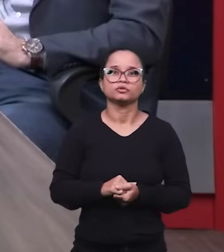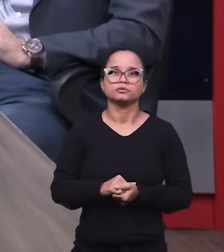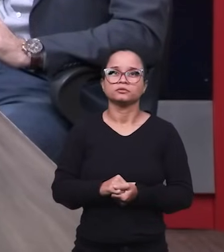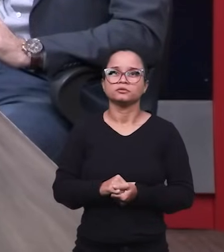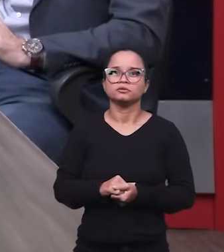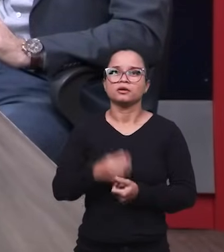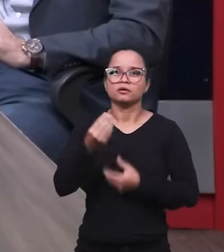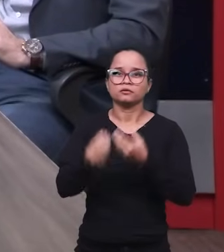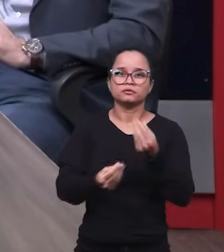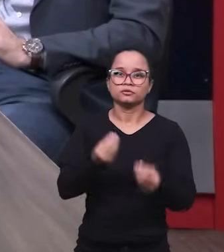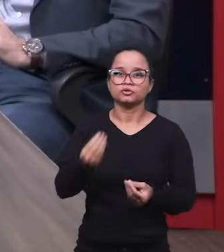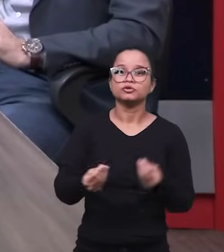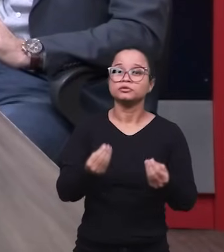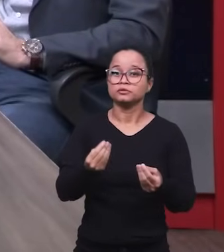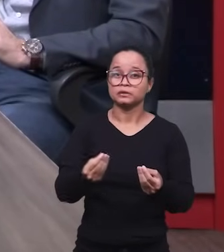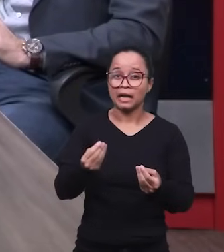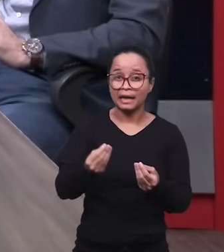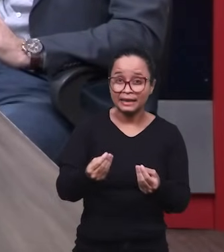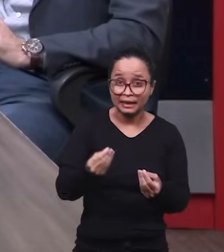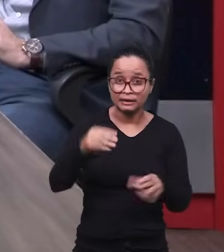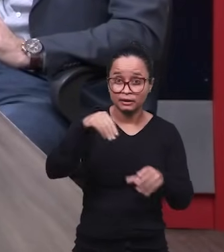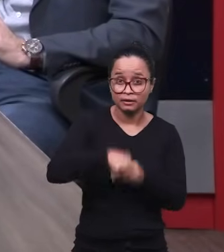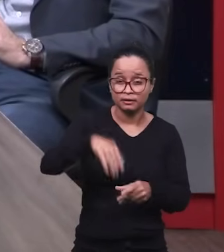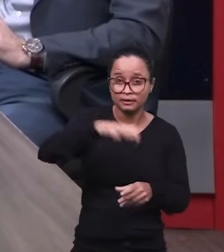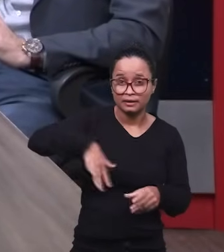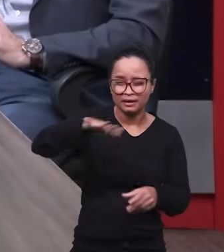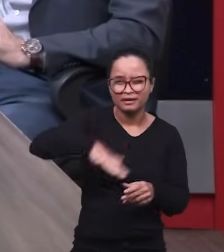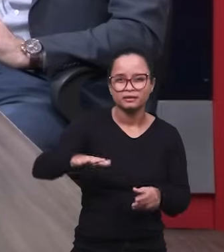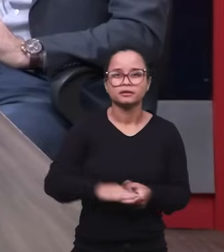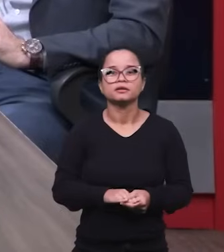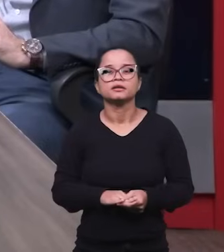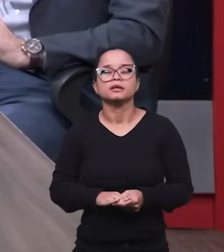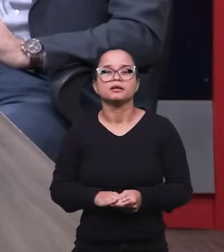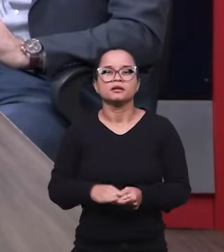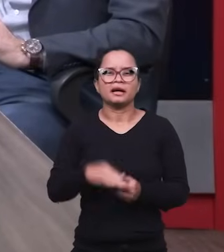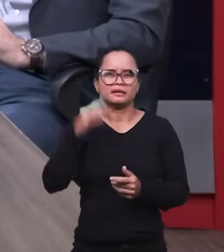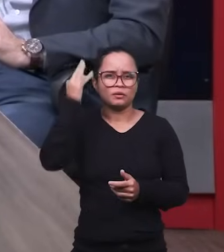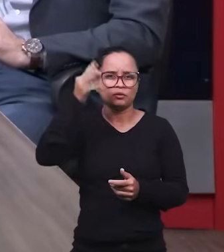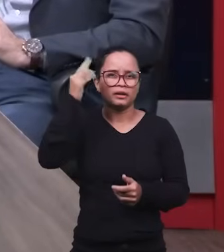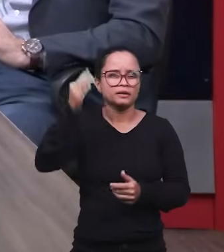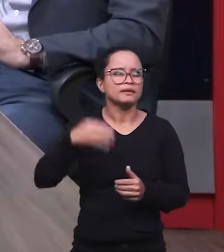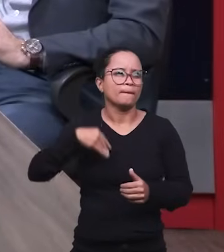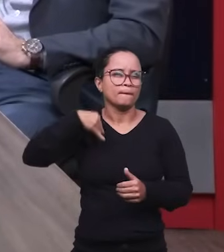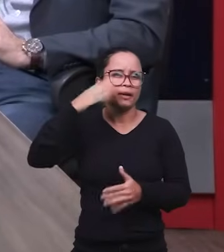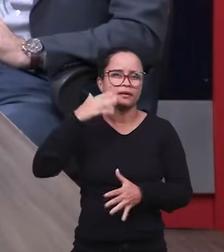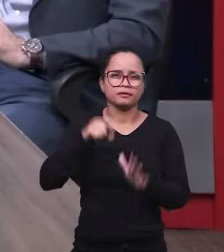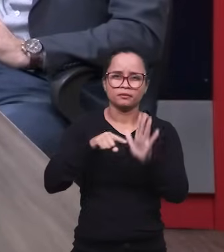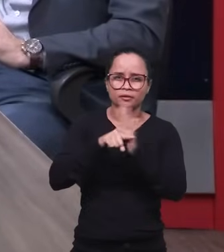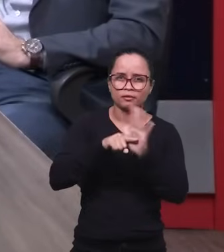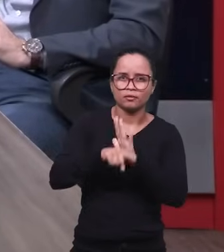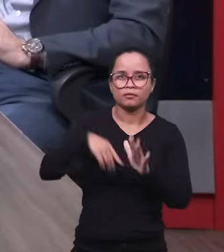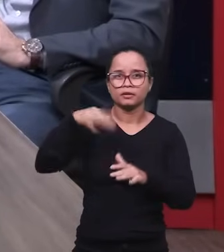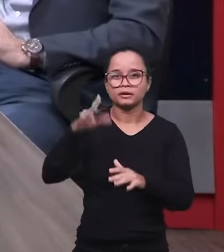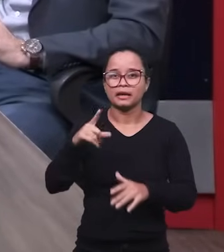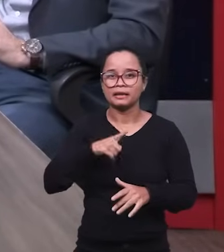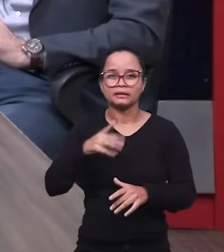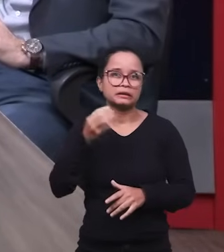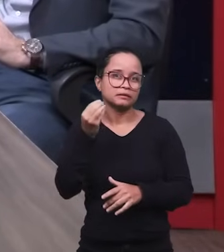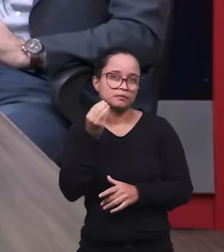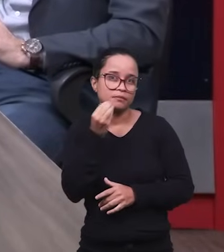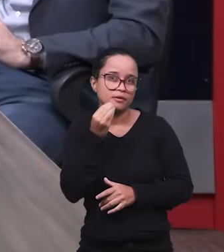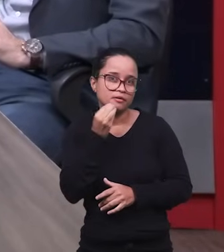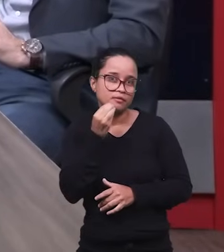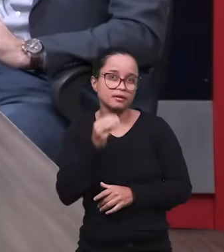patentes, foi onde que ele desenvolveu as maiores teorias dele, ele tinha os